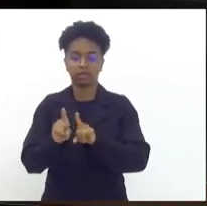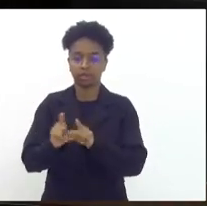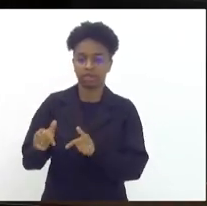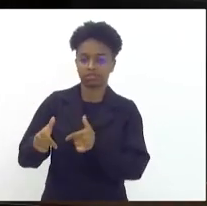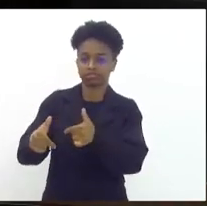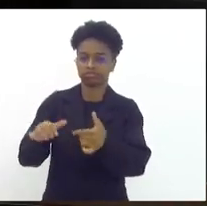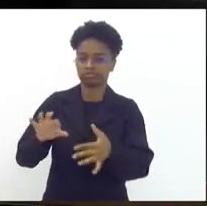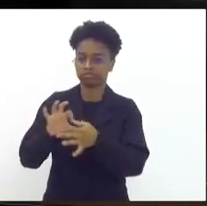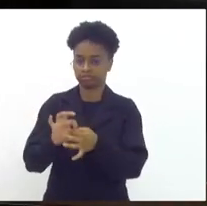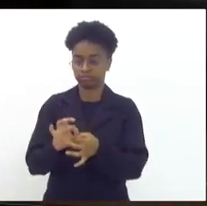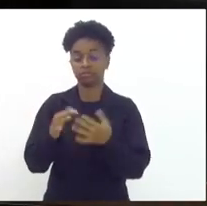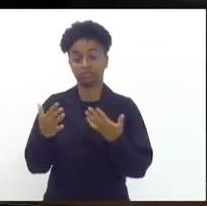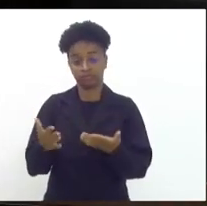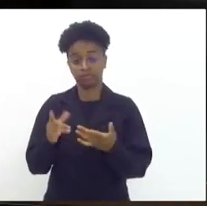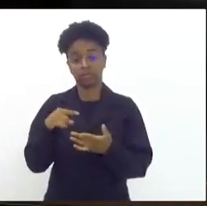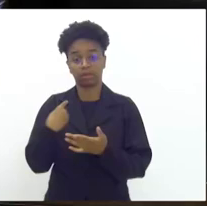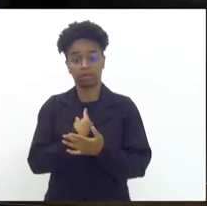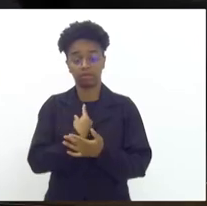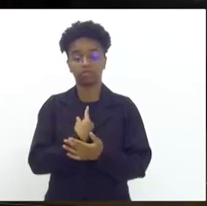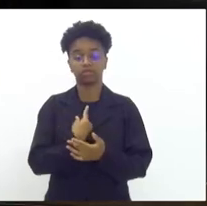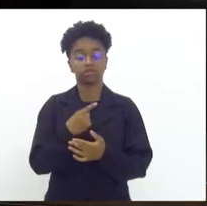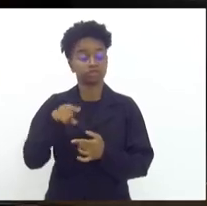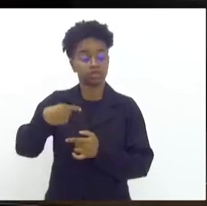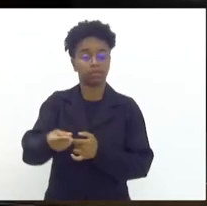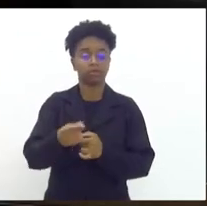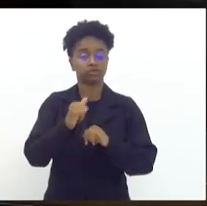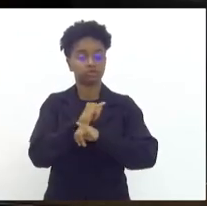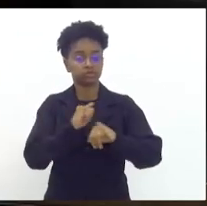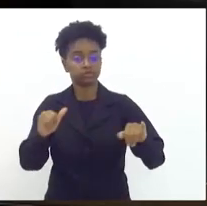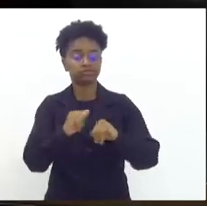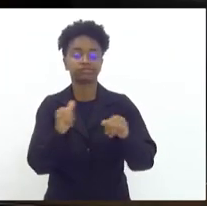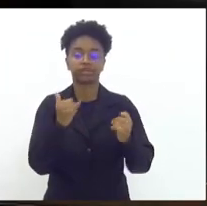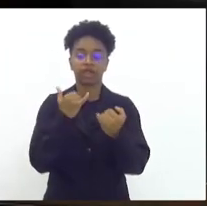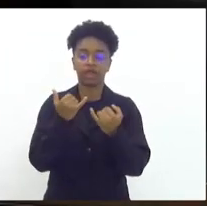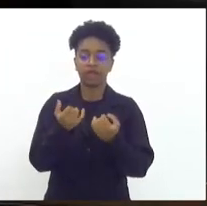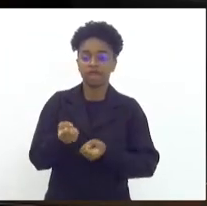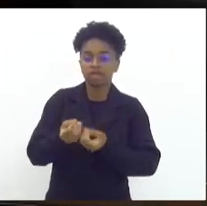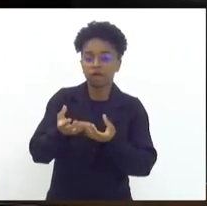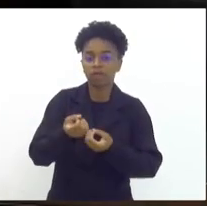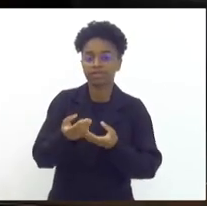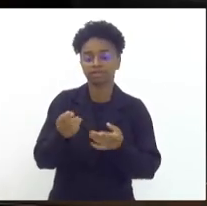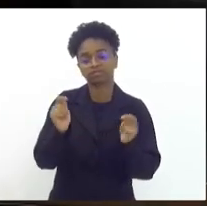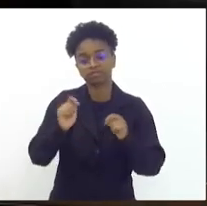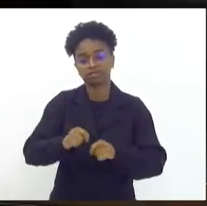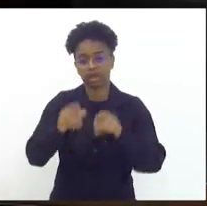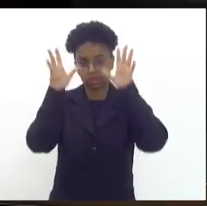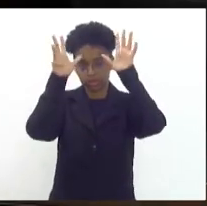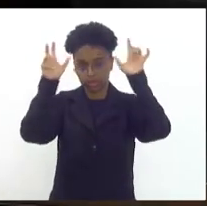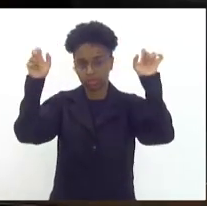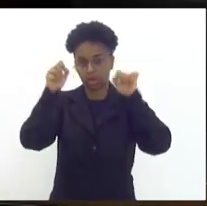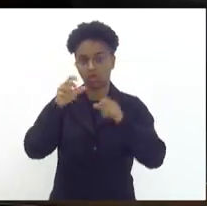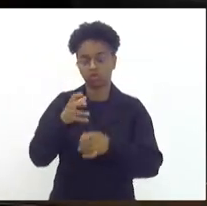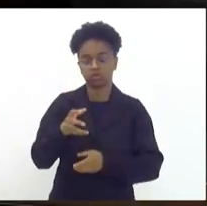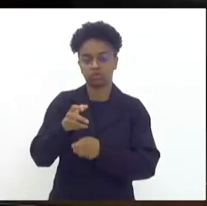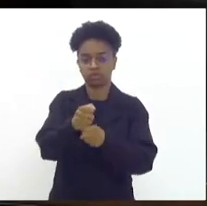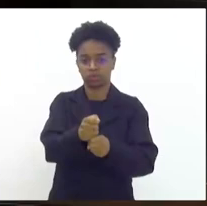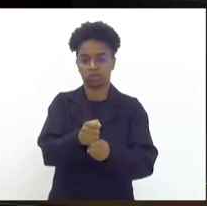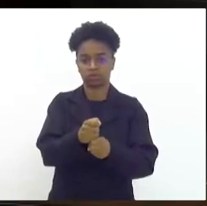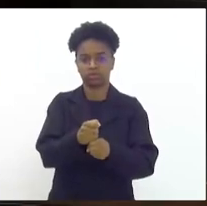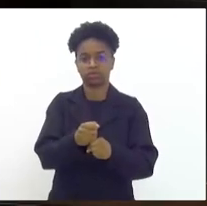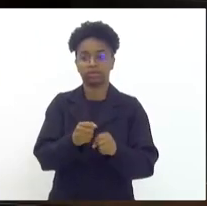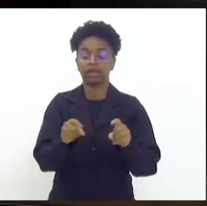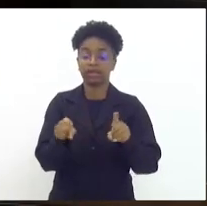e vai prover informações para que essas contas sejam feitas pelo tribunal de contas da União além